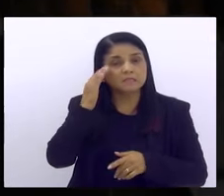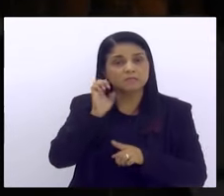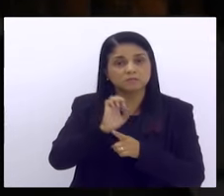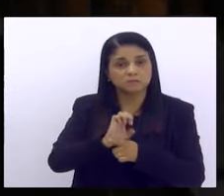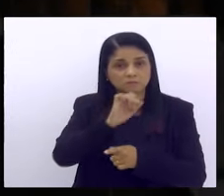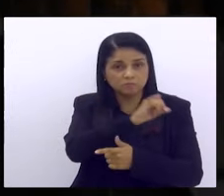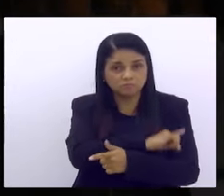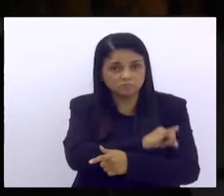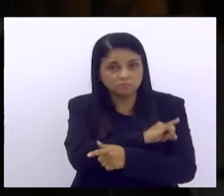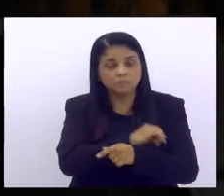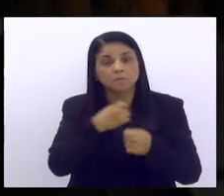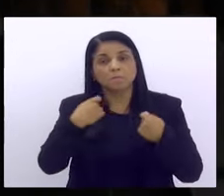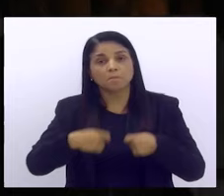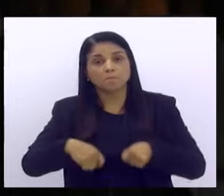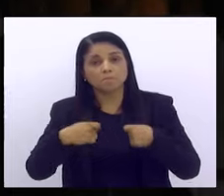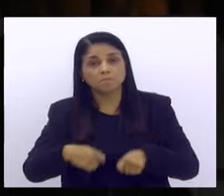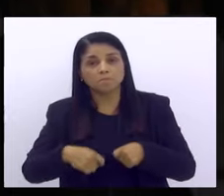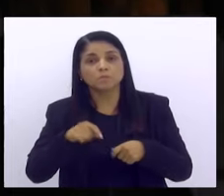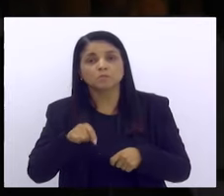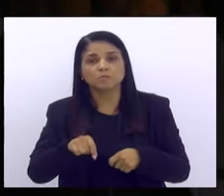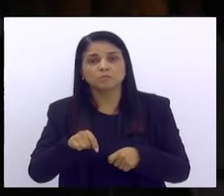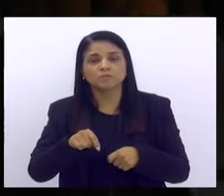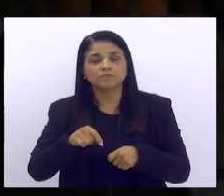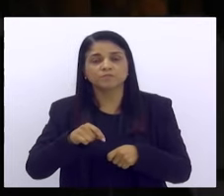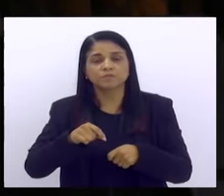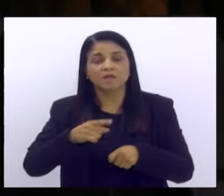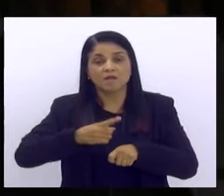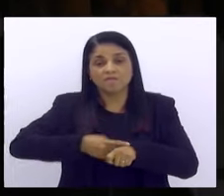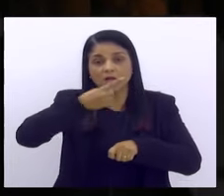primeiro lugar, suspender a validade do concurso